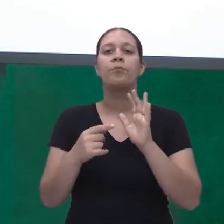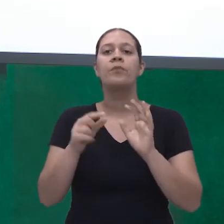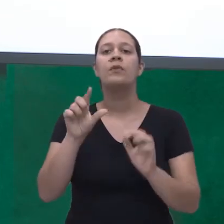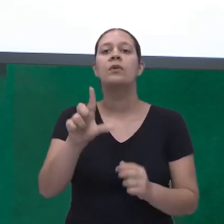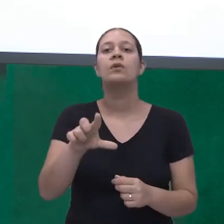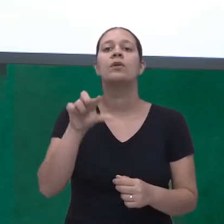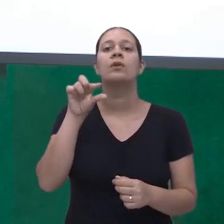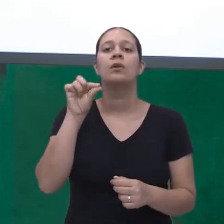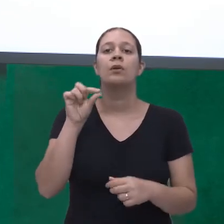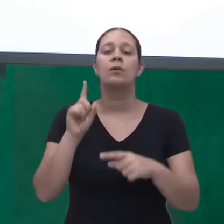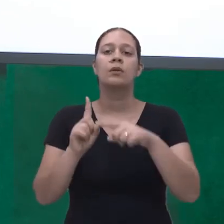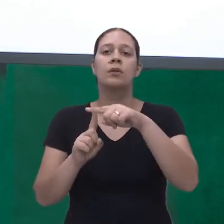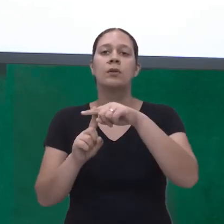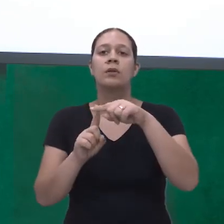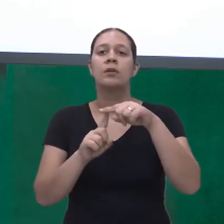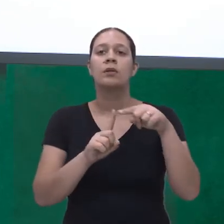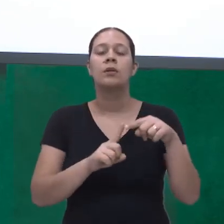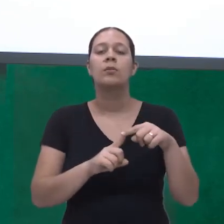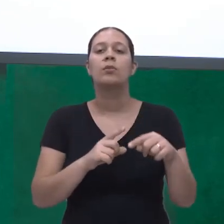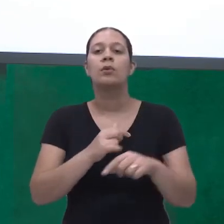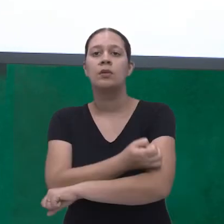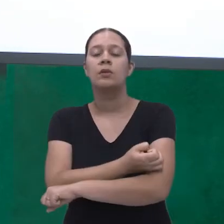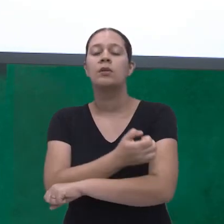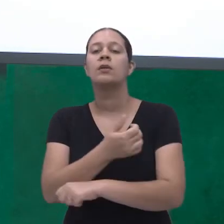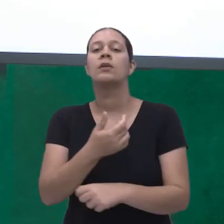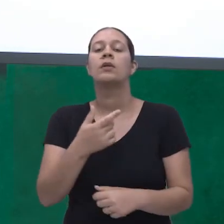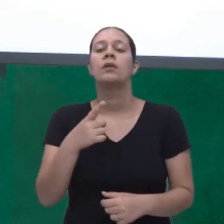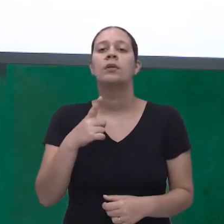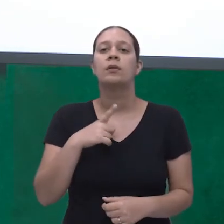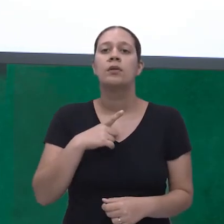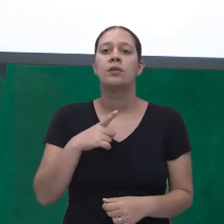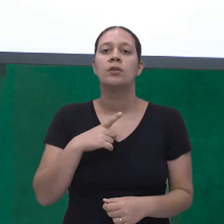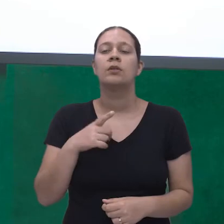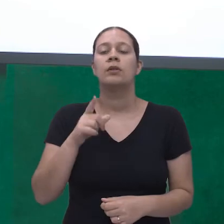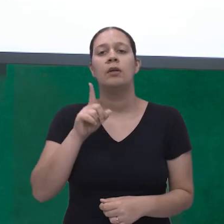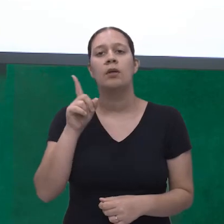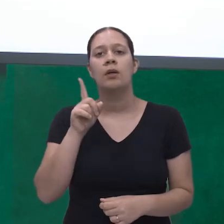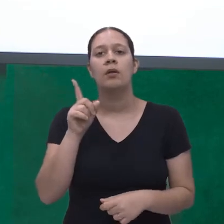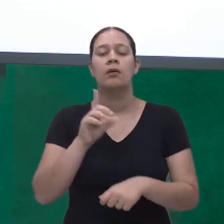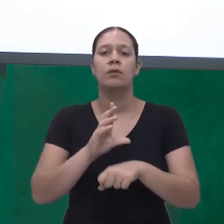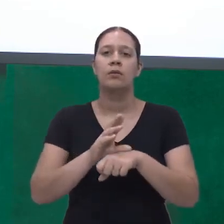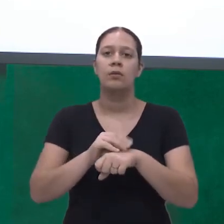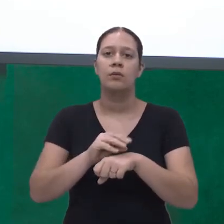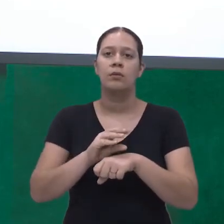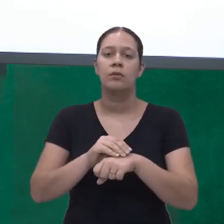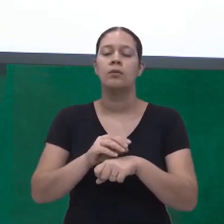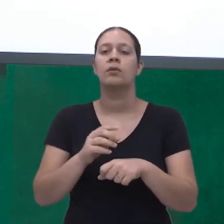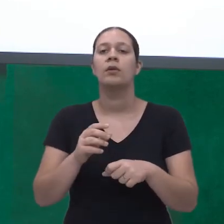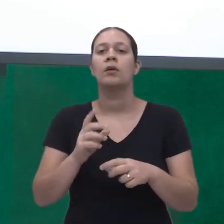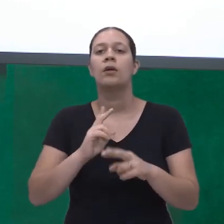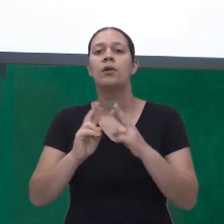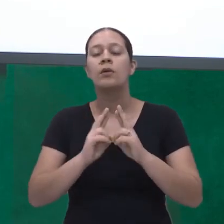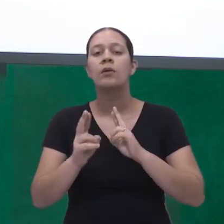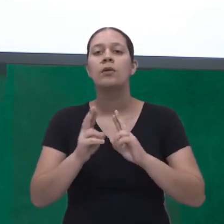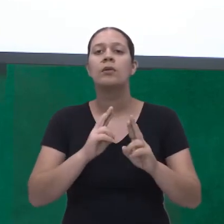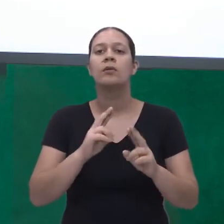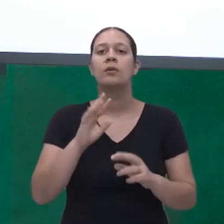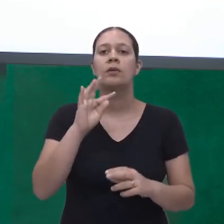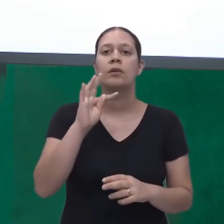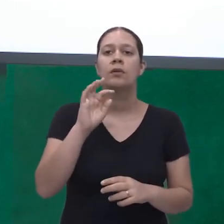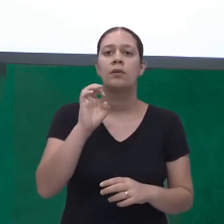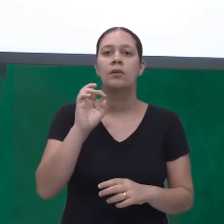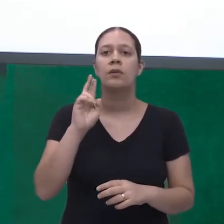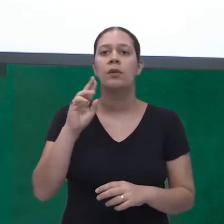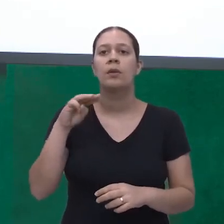apresenta o mesmo tipo de variação energética trazido na charge em relação à grandeza